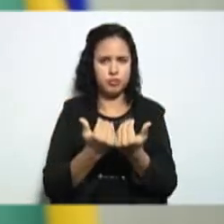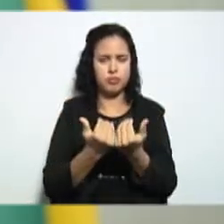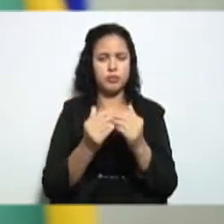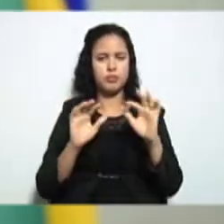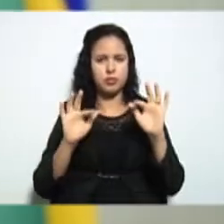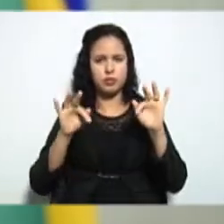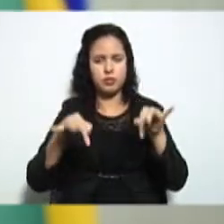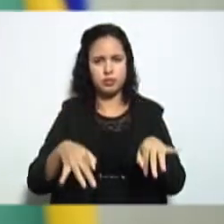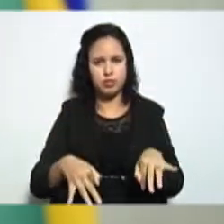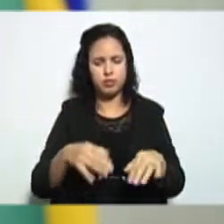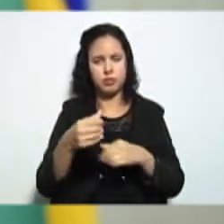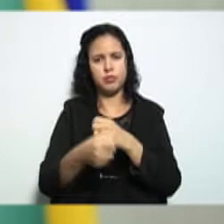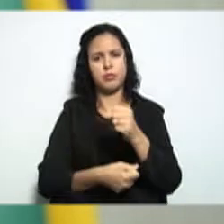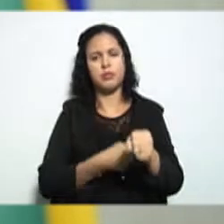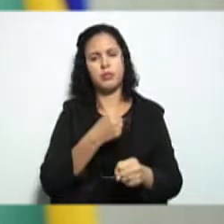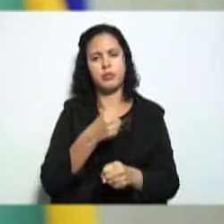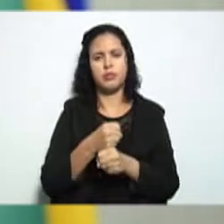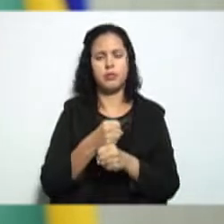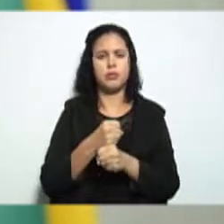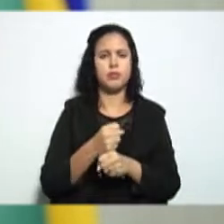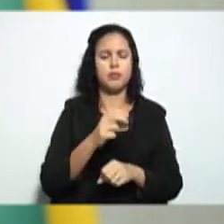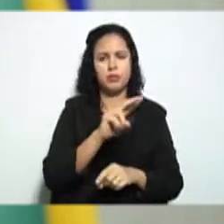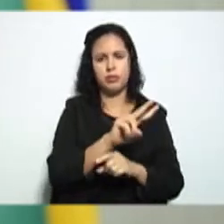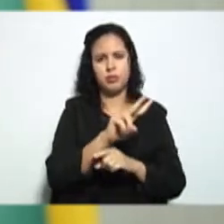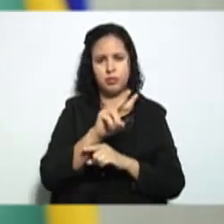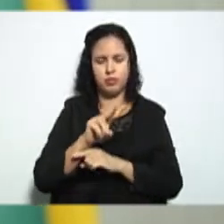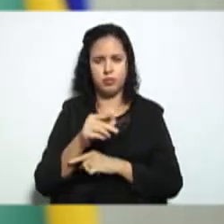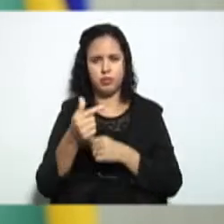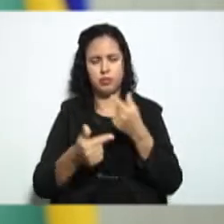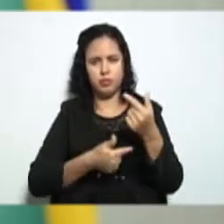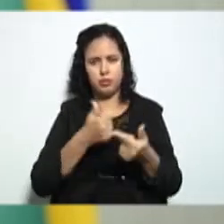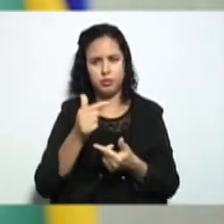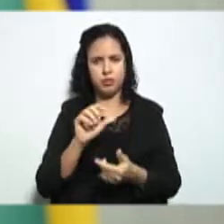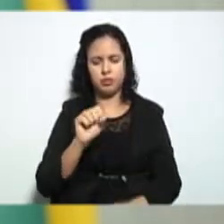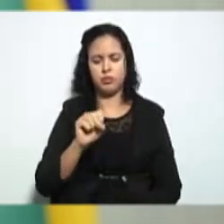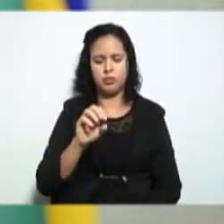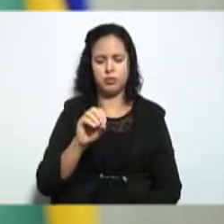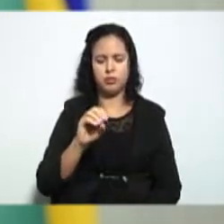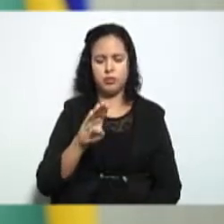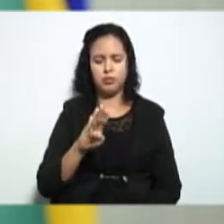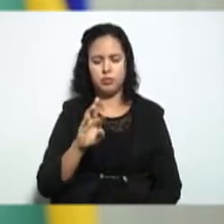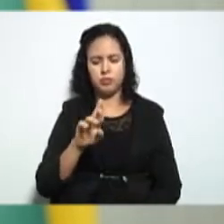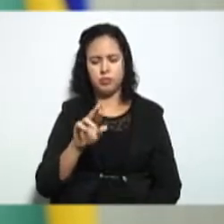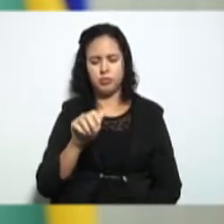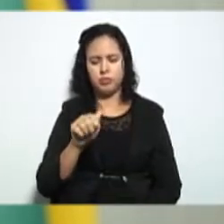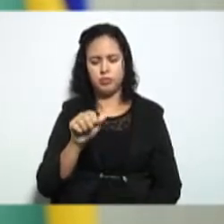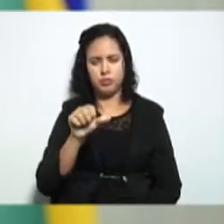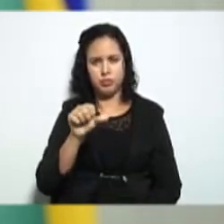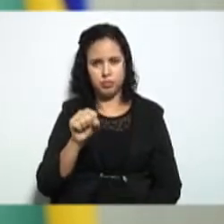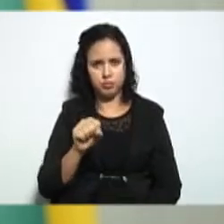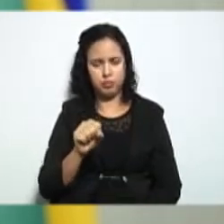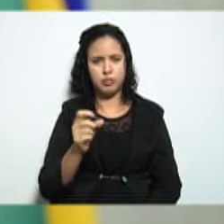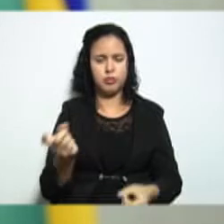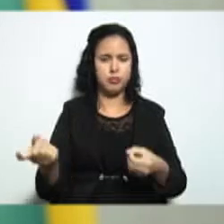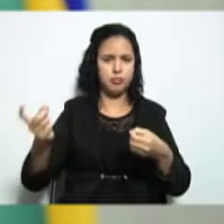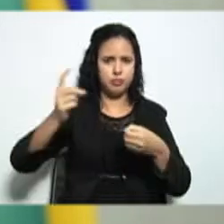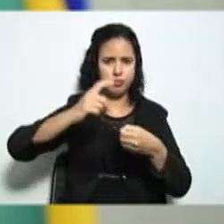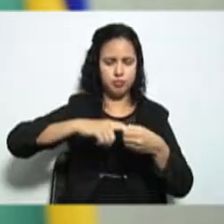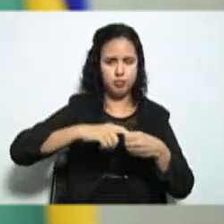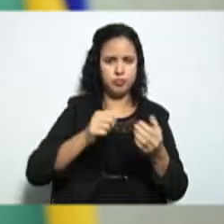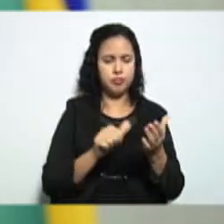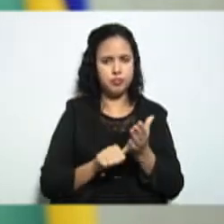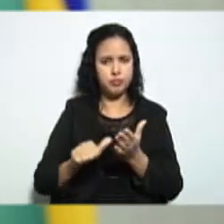final do exercício, né, as cooperativas trabalham com sobras e não lucros. Essas sobras, elas retornam aos cooperados de acordo